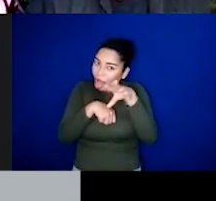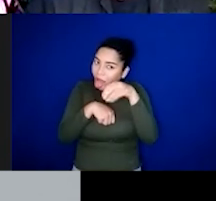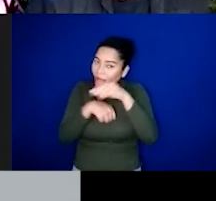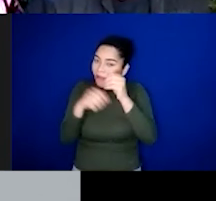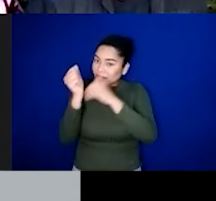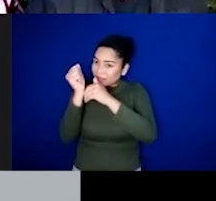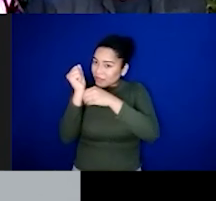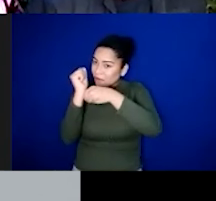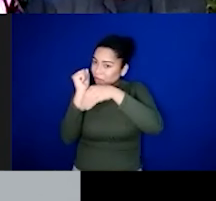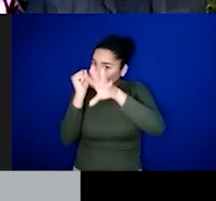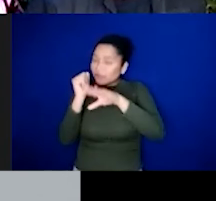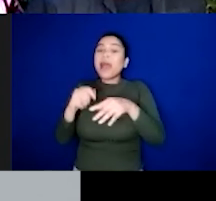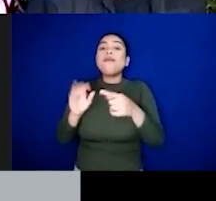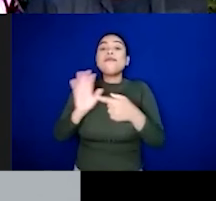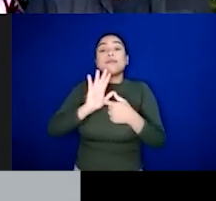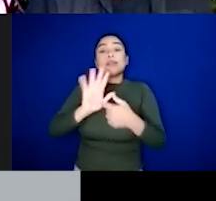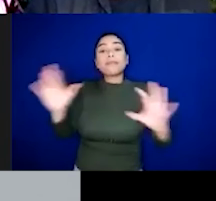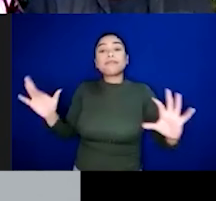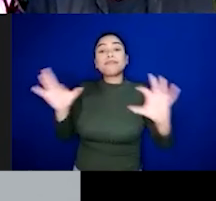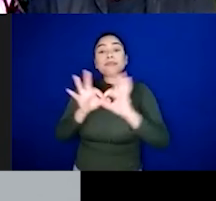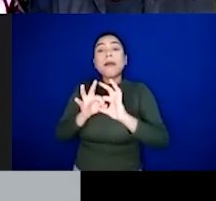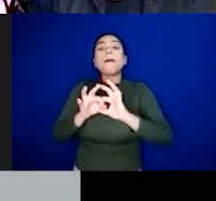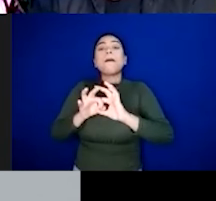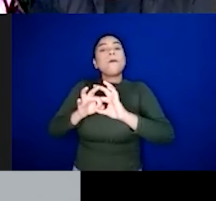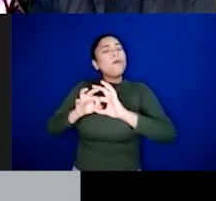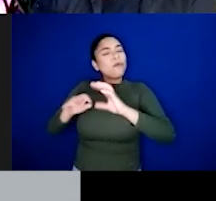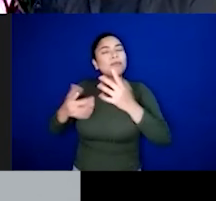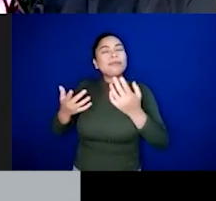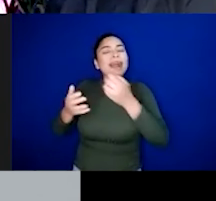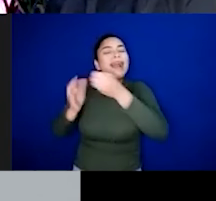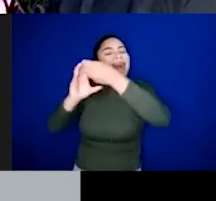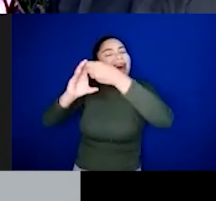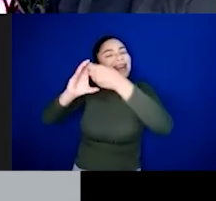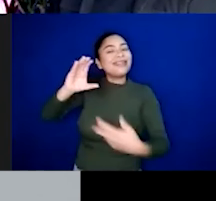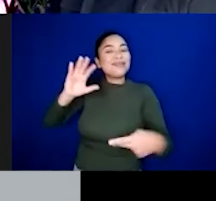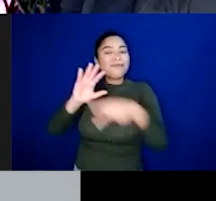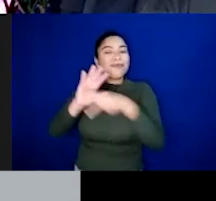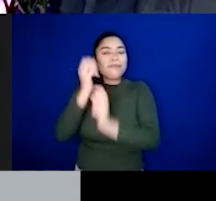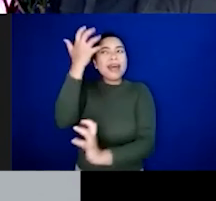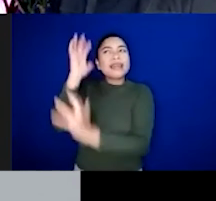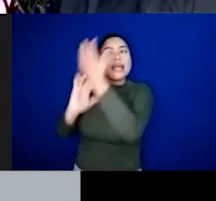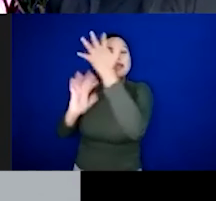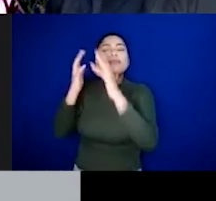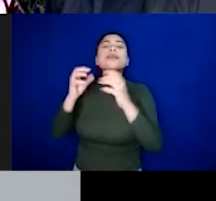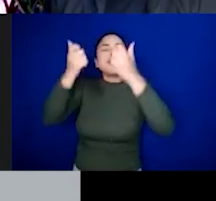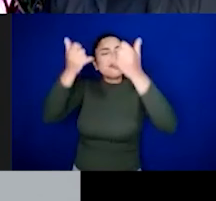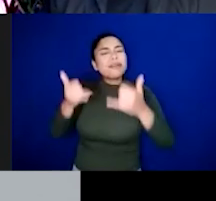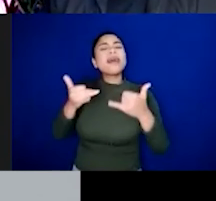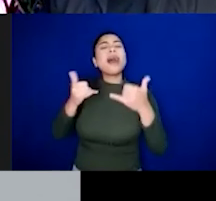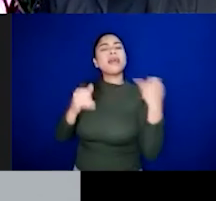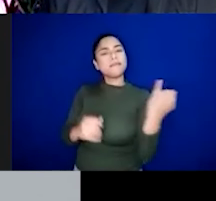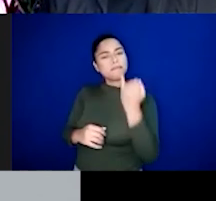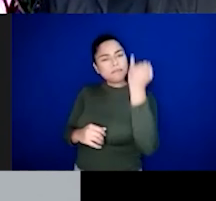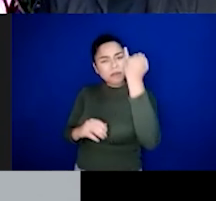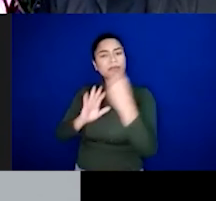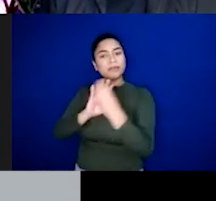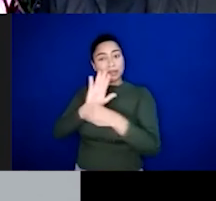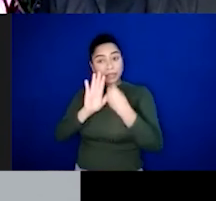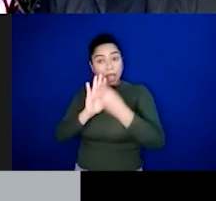aqui no final associando com Elementos da natureza e trazendo esses pontos da importância do Design dessa ramificação e